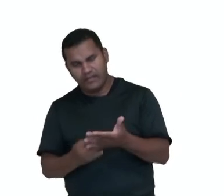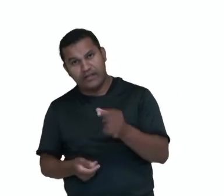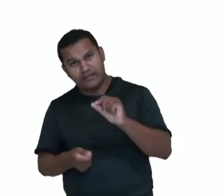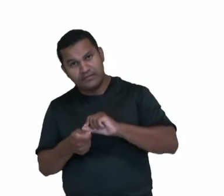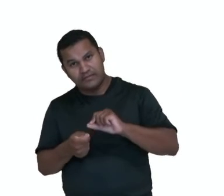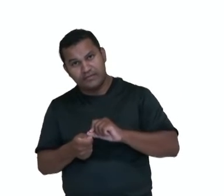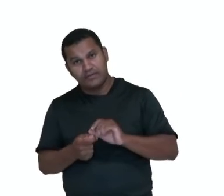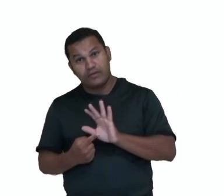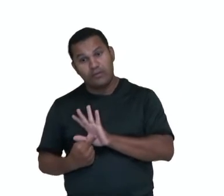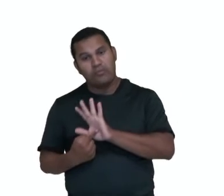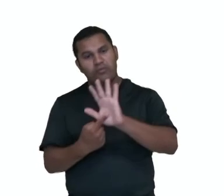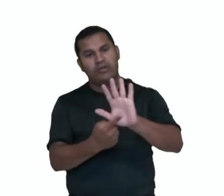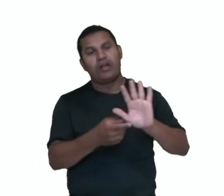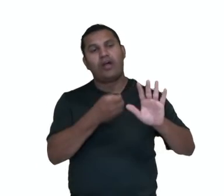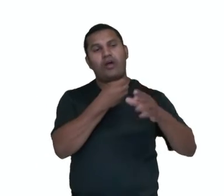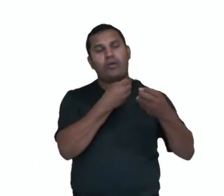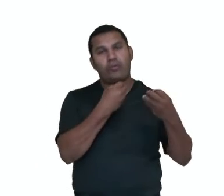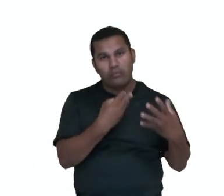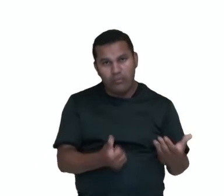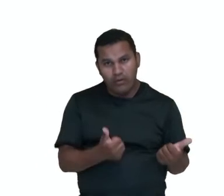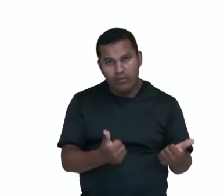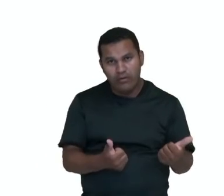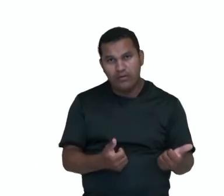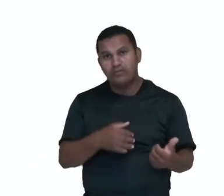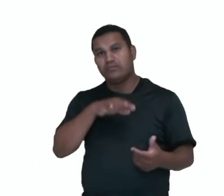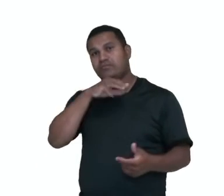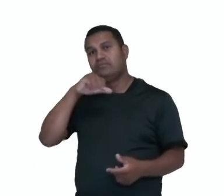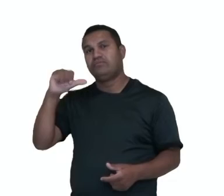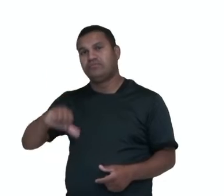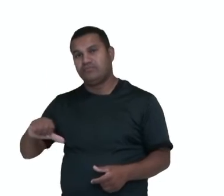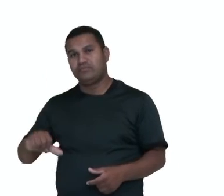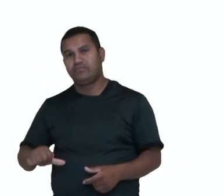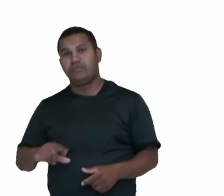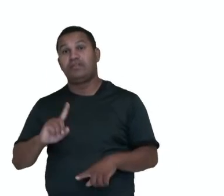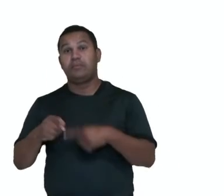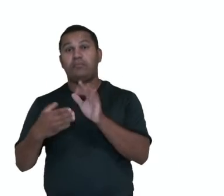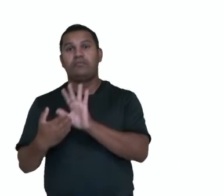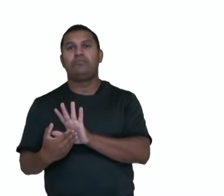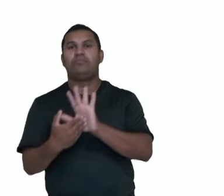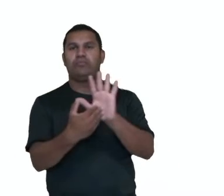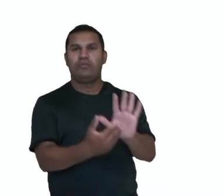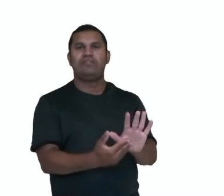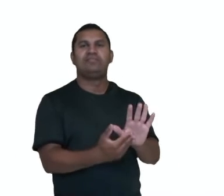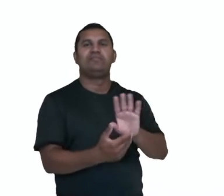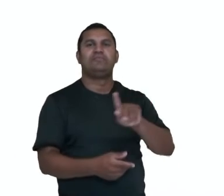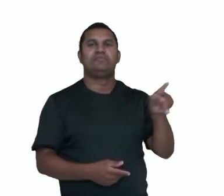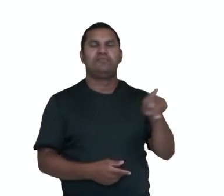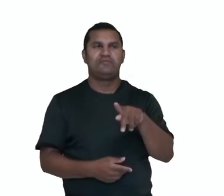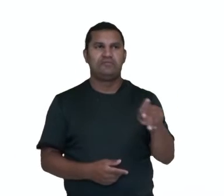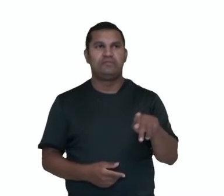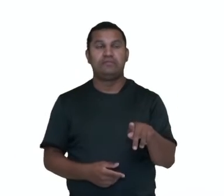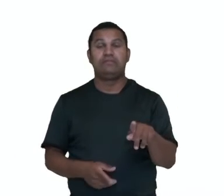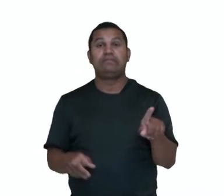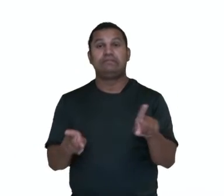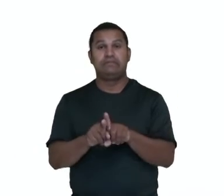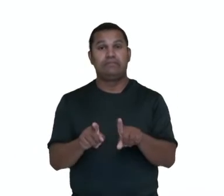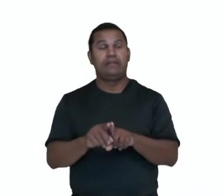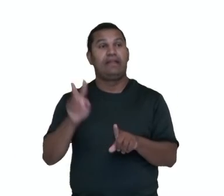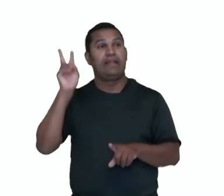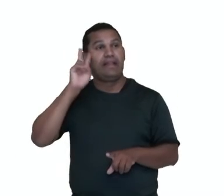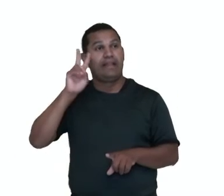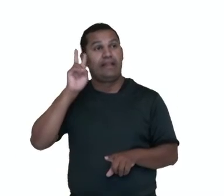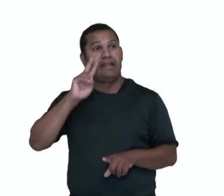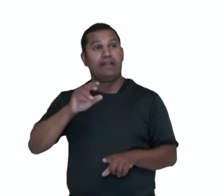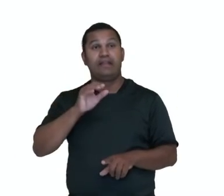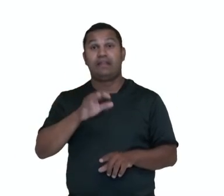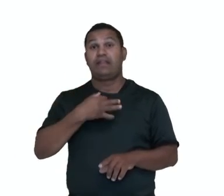pontos positivos e negativos da obra. Compartilhe com o professor e com a turma. Lembre-se, ao expormos nossa opinião, devemos dizer o